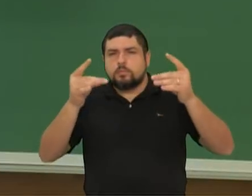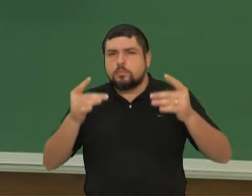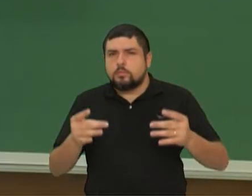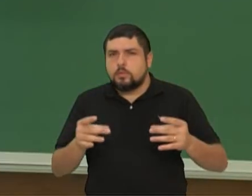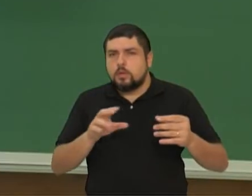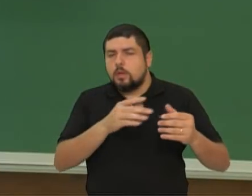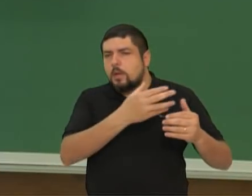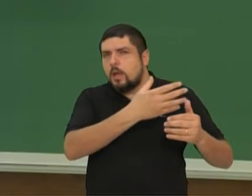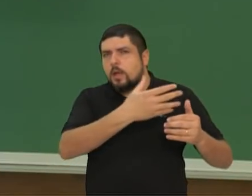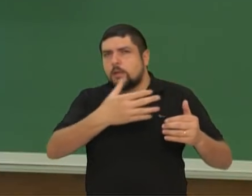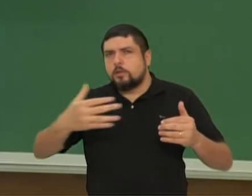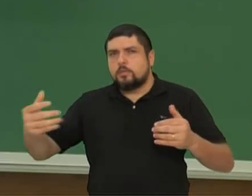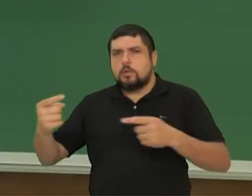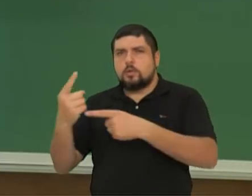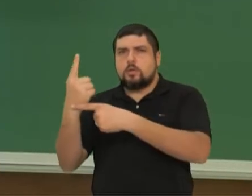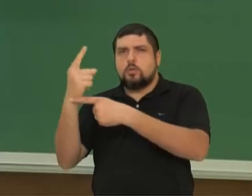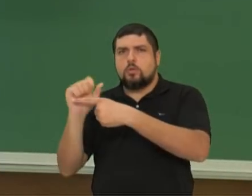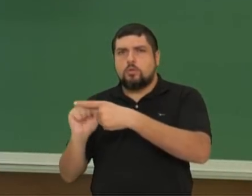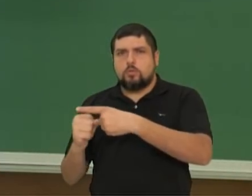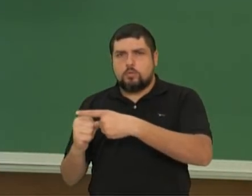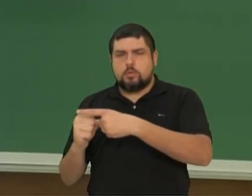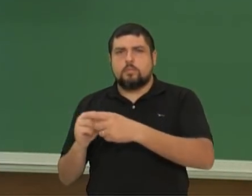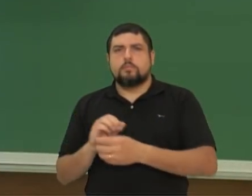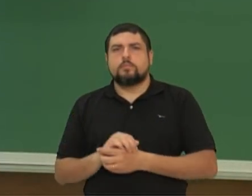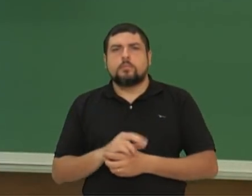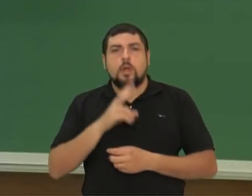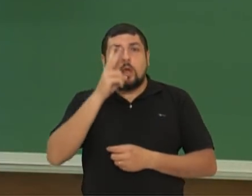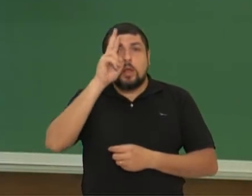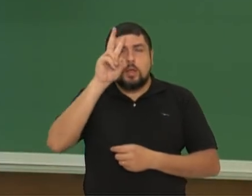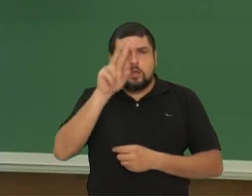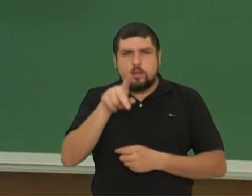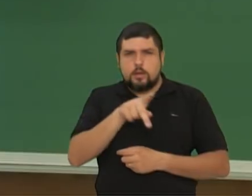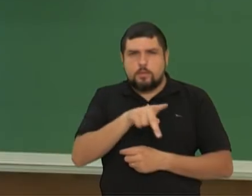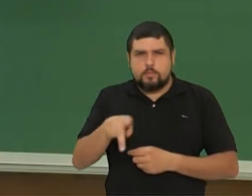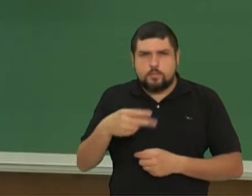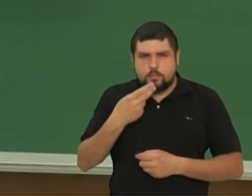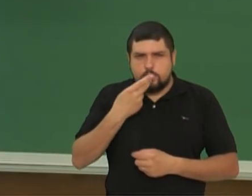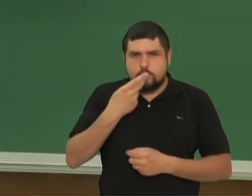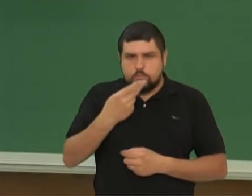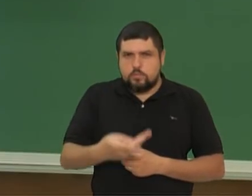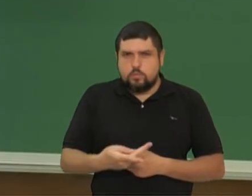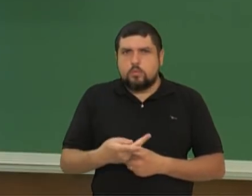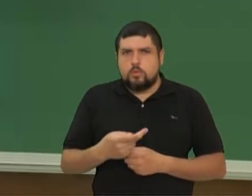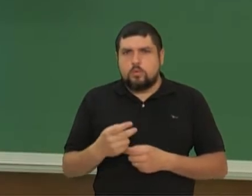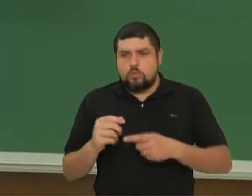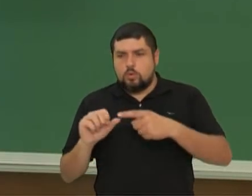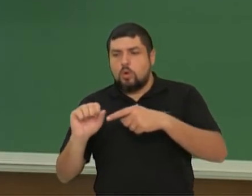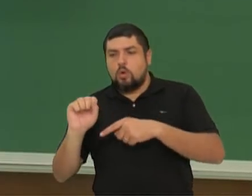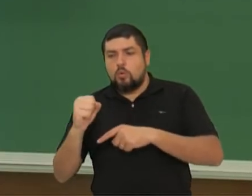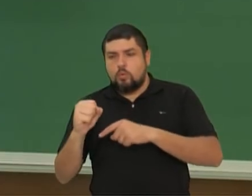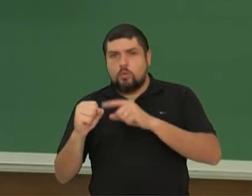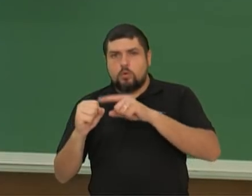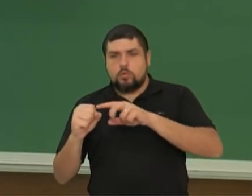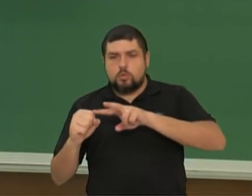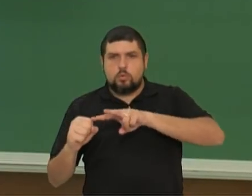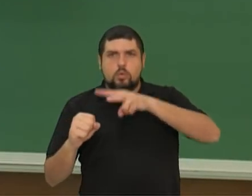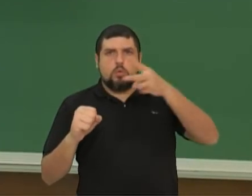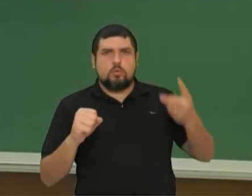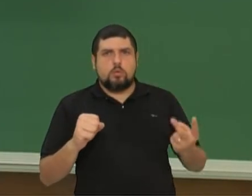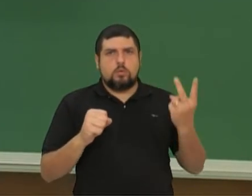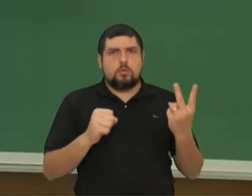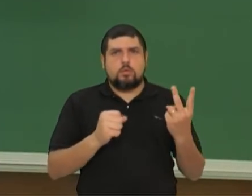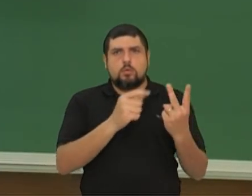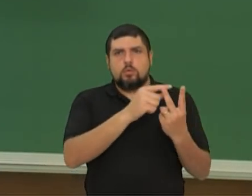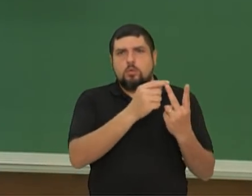1/8. Lembra que o senhor falou, tem que transformar o 8 numa potência de base 2? Está